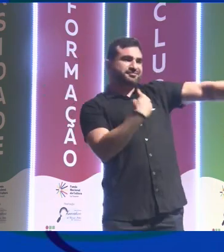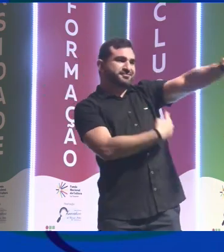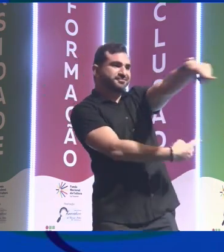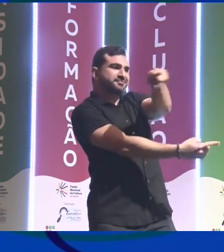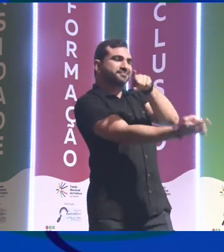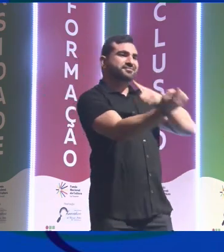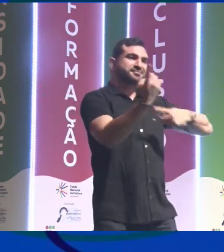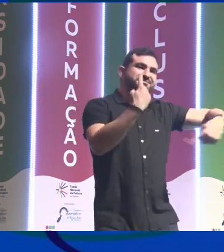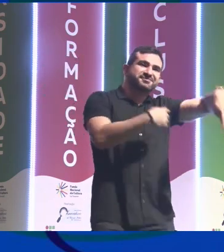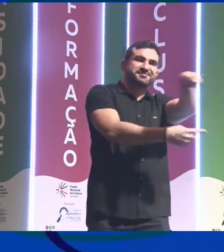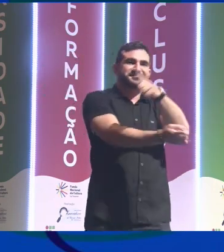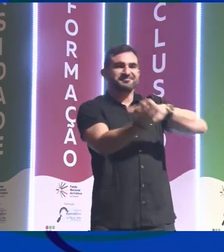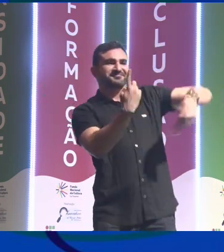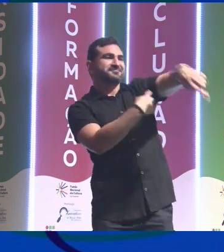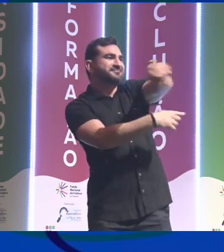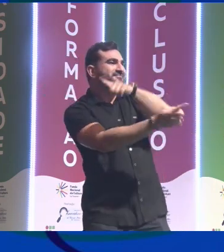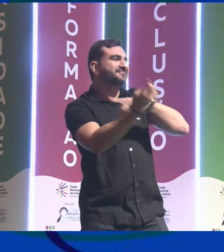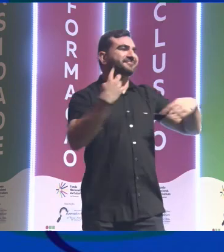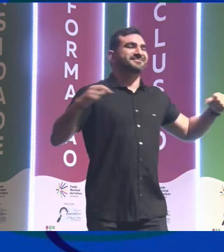sem